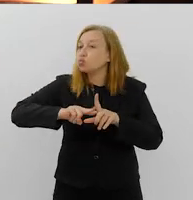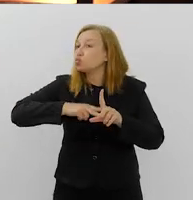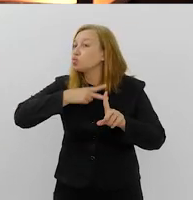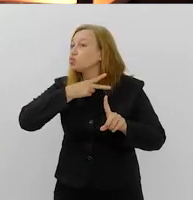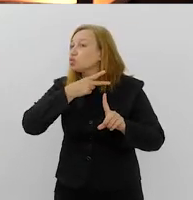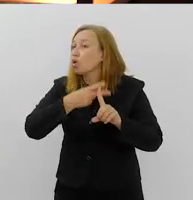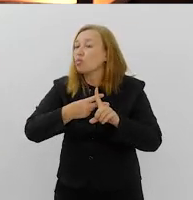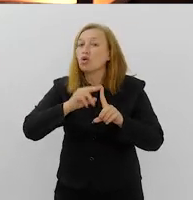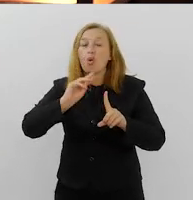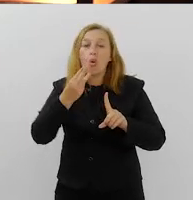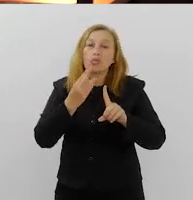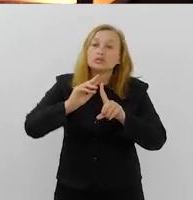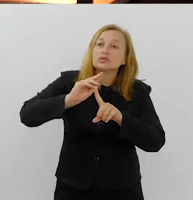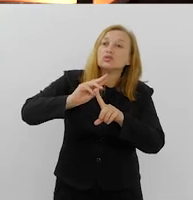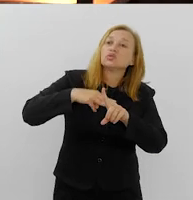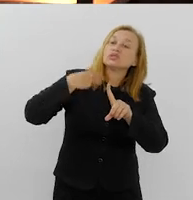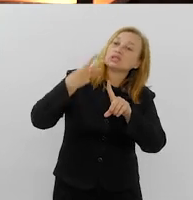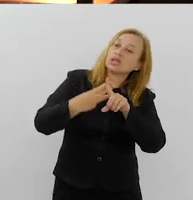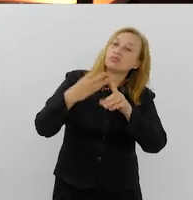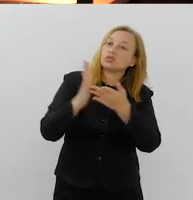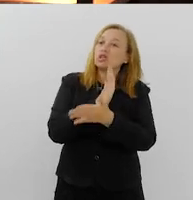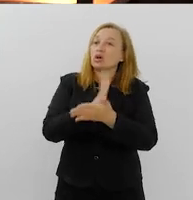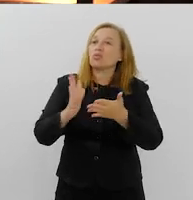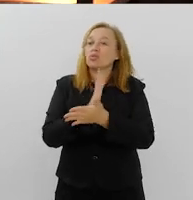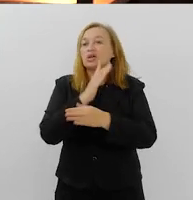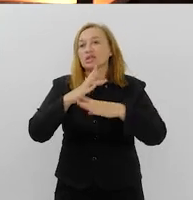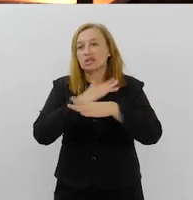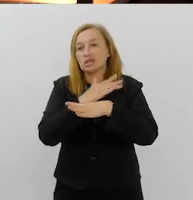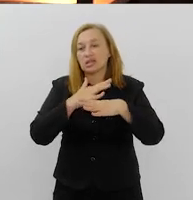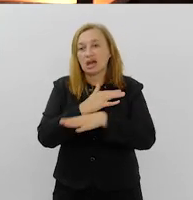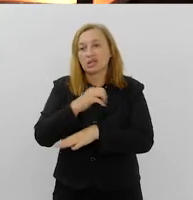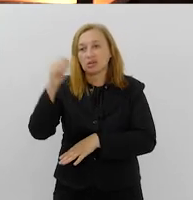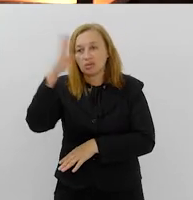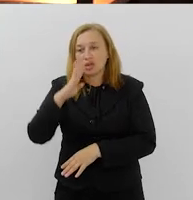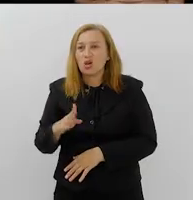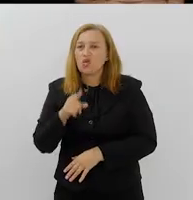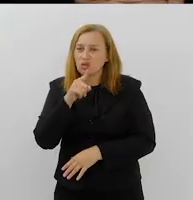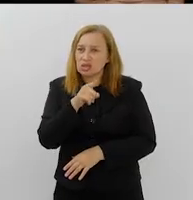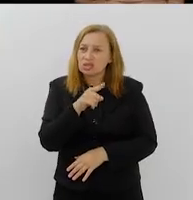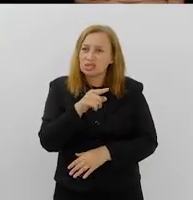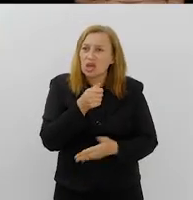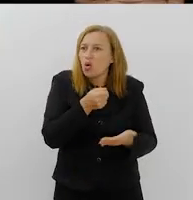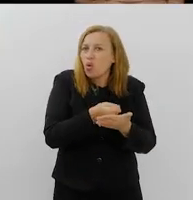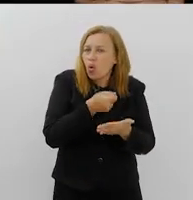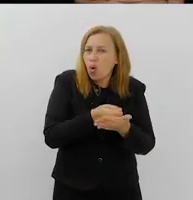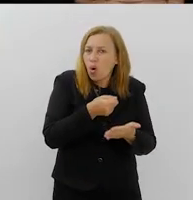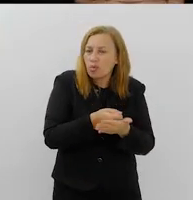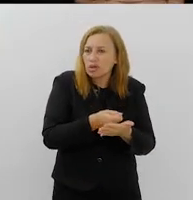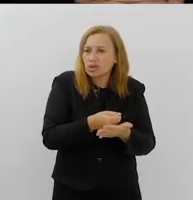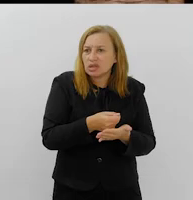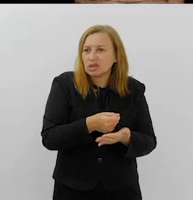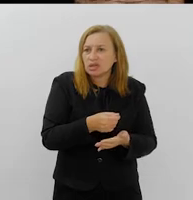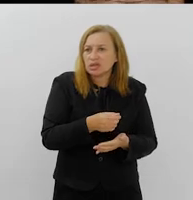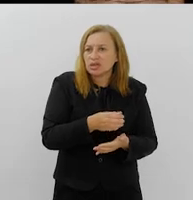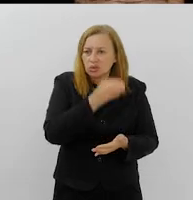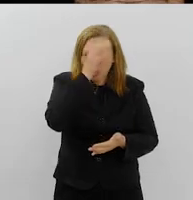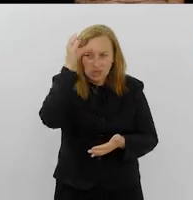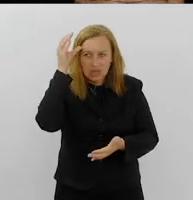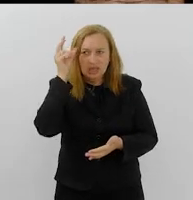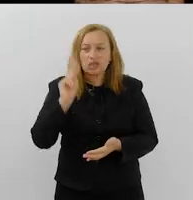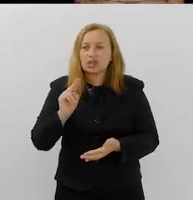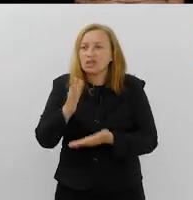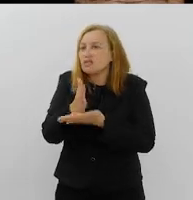O dobro ou o triplo de algumas cidades no Brasil. E aí, você cobra da pessoa que está